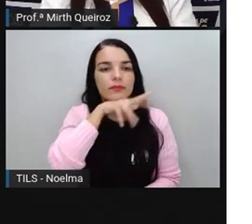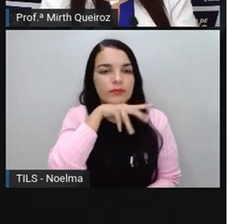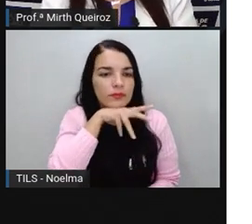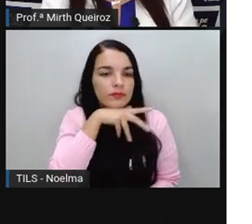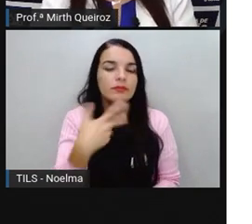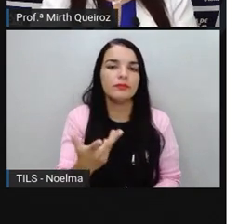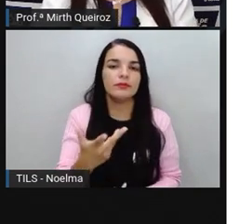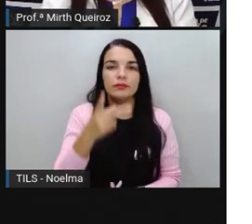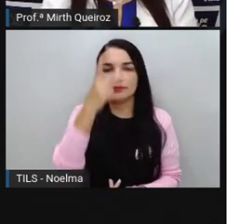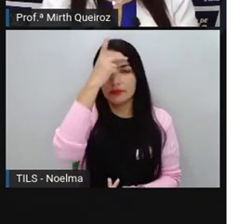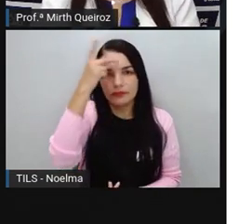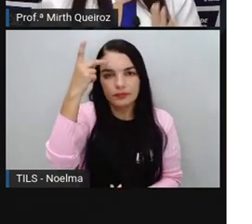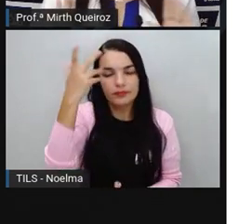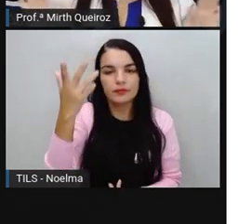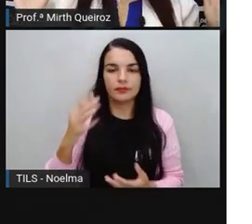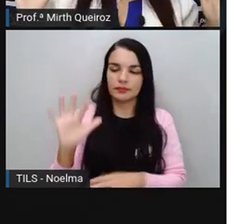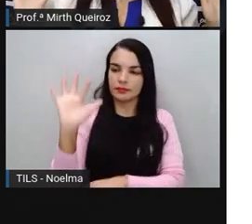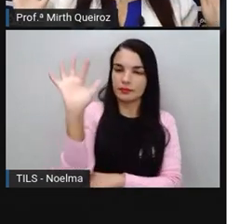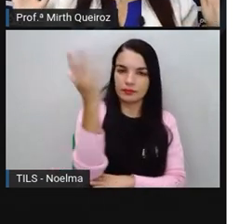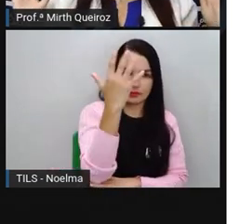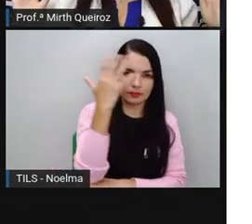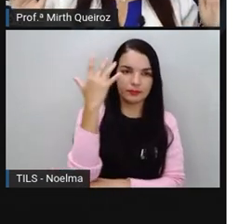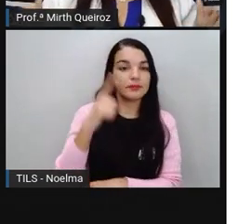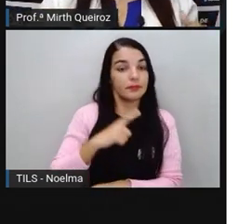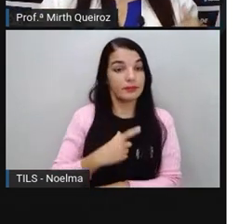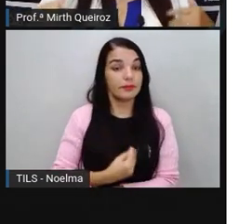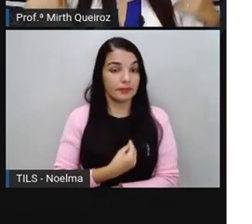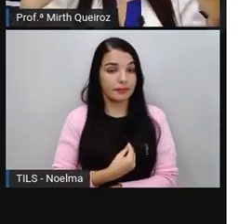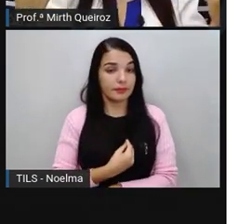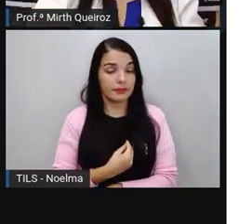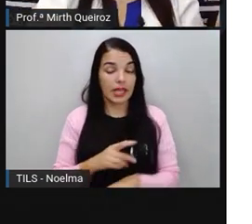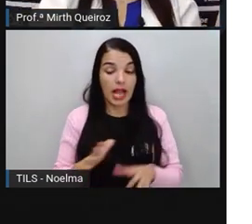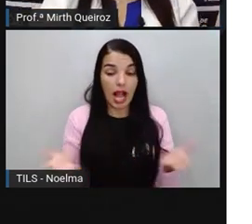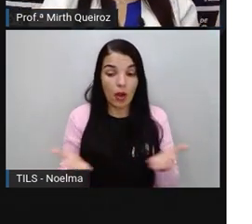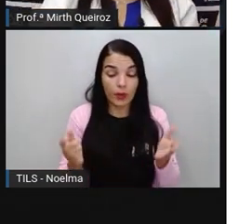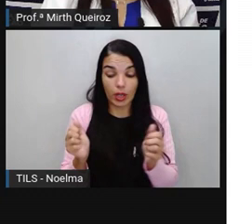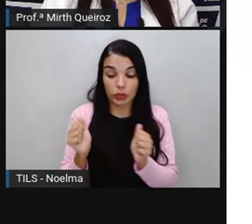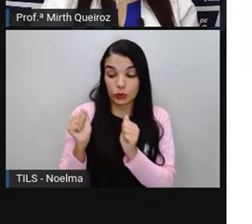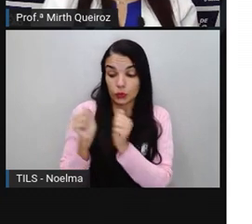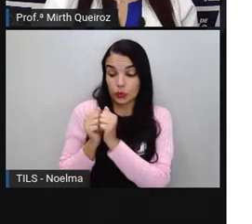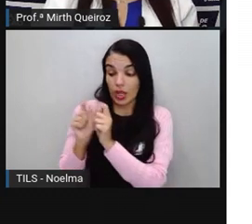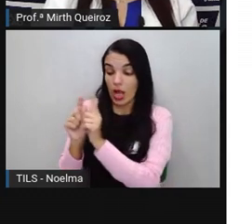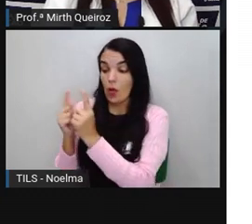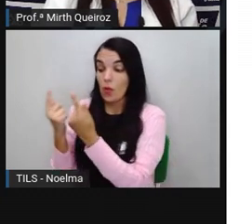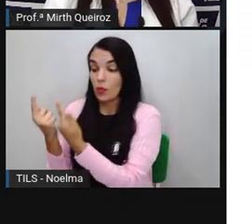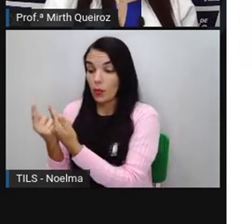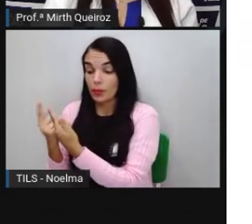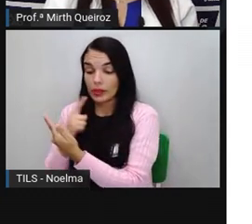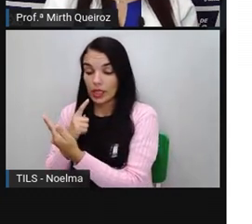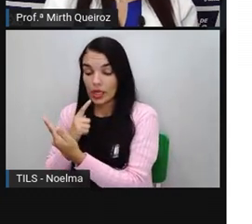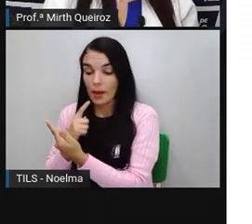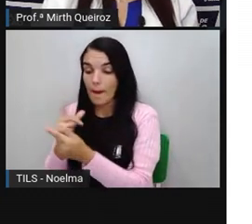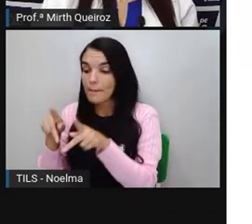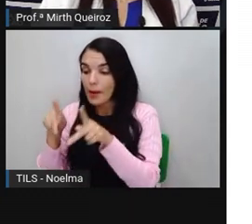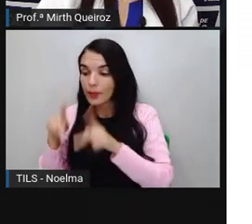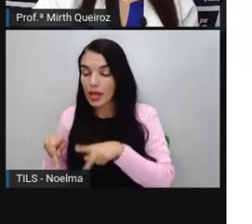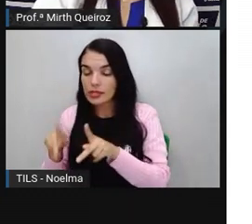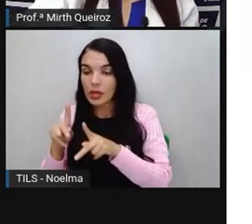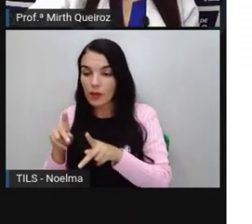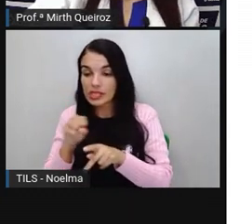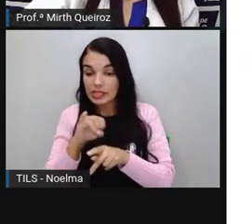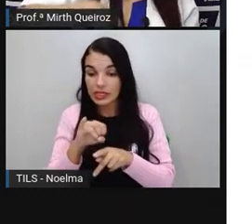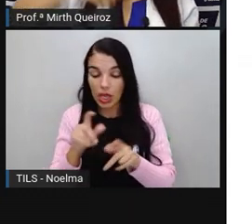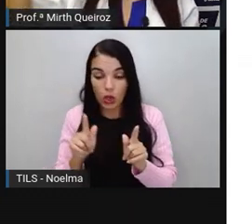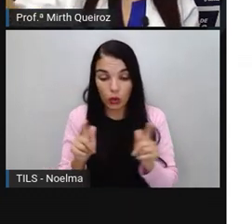a planta, certo? É um organismo. Quando eu me junto com o meu grupo, eu tenho uma população. Quando eu